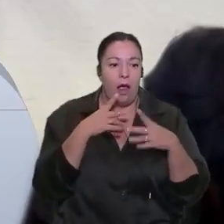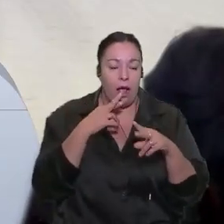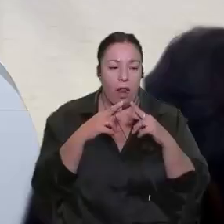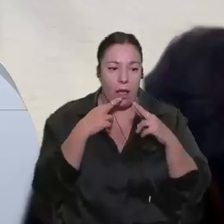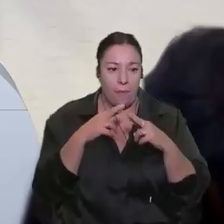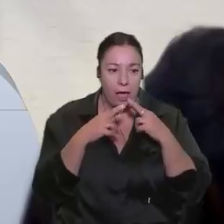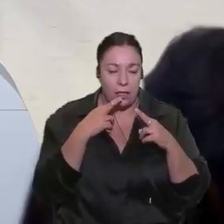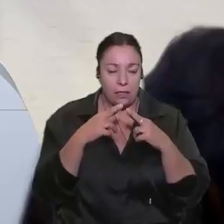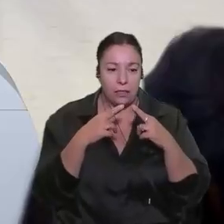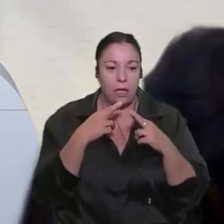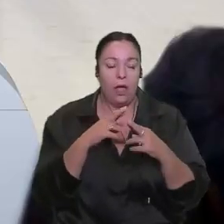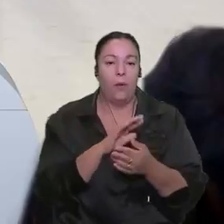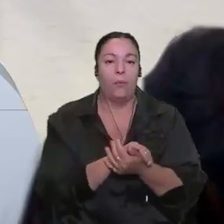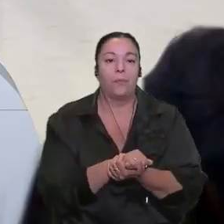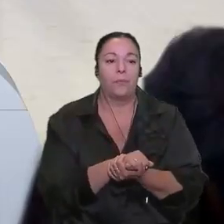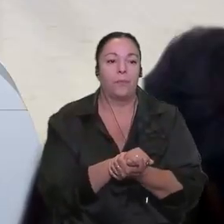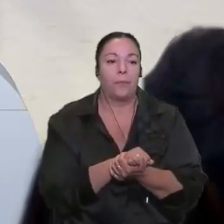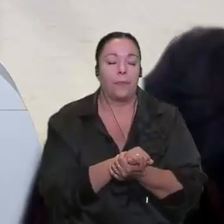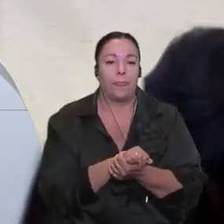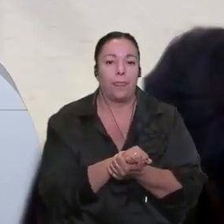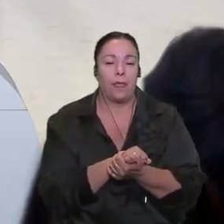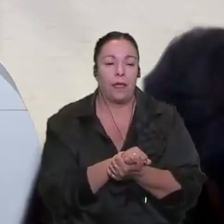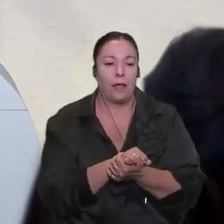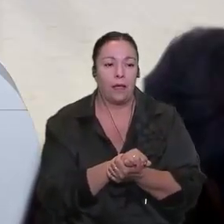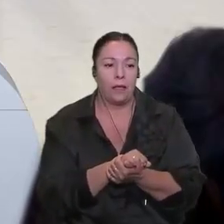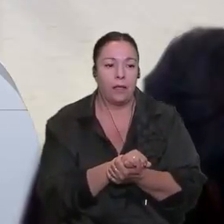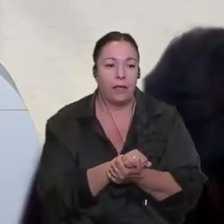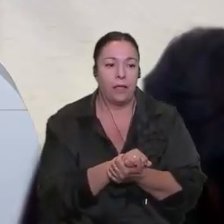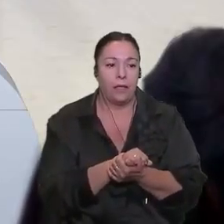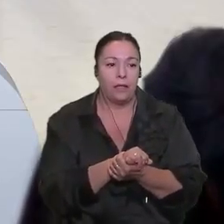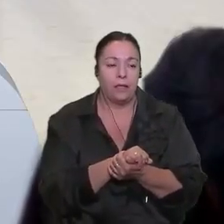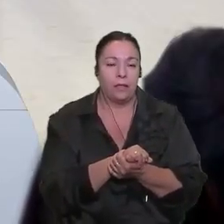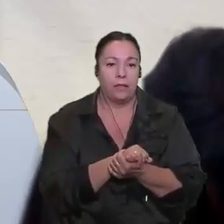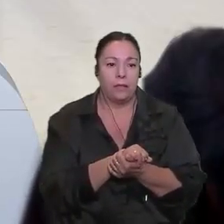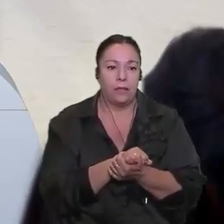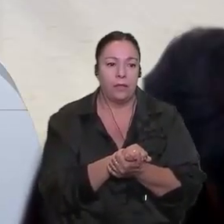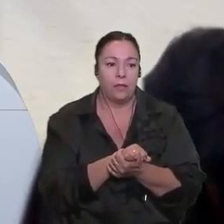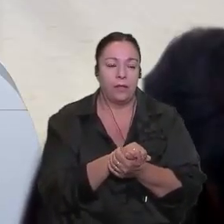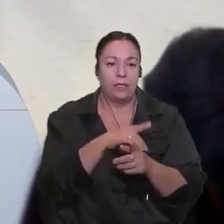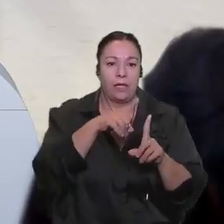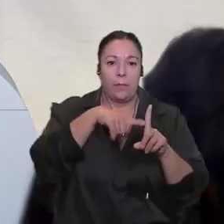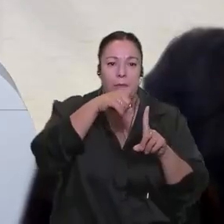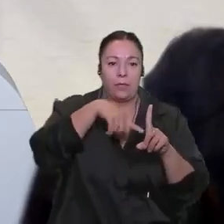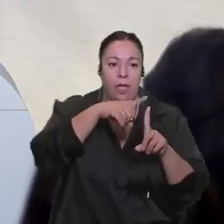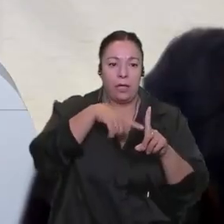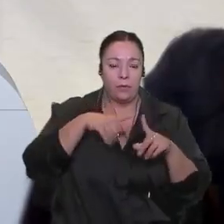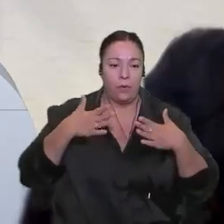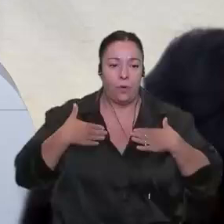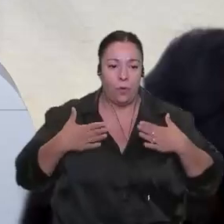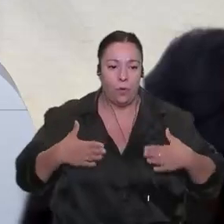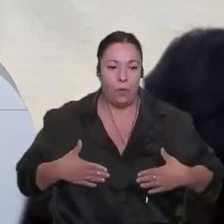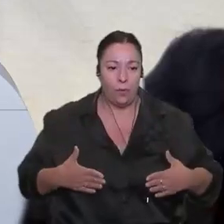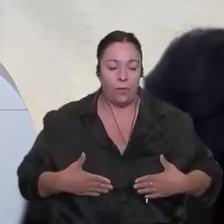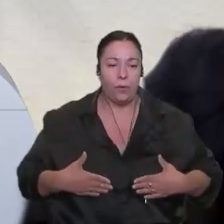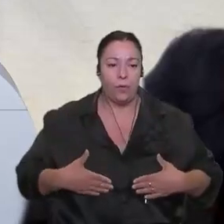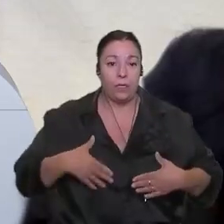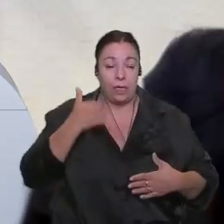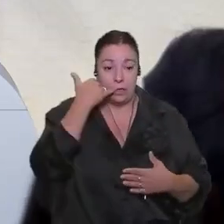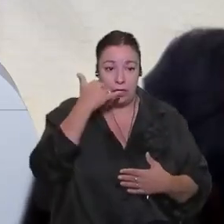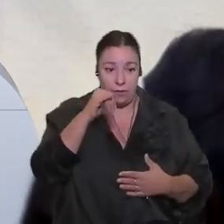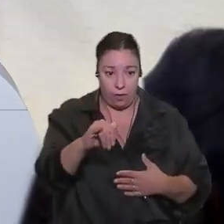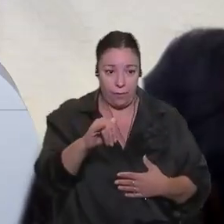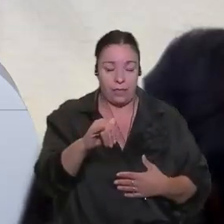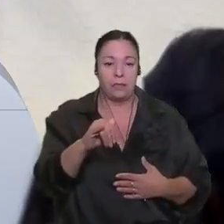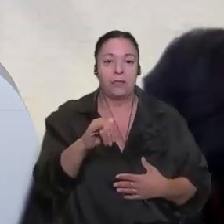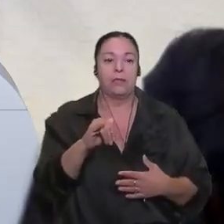do nível de estrogênio, confundindo o hipotálamo, que funciona como um termostato do corpo. De posse dessa informação,